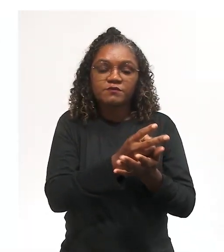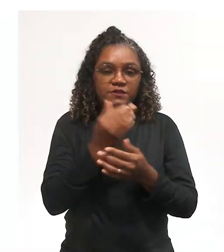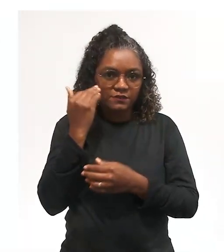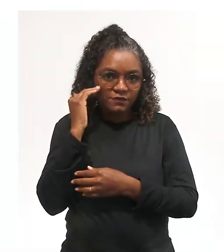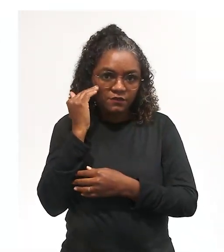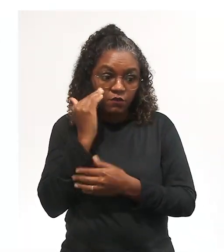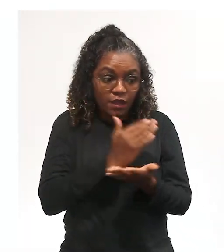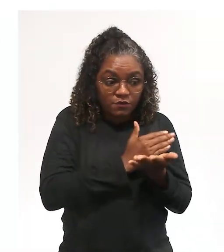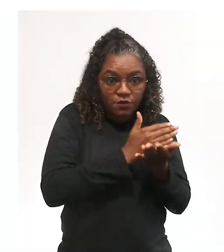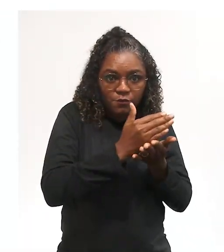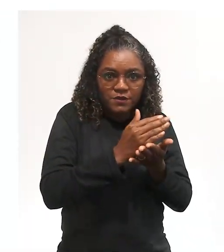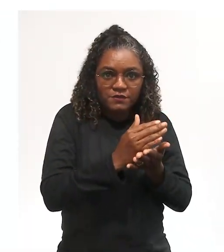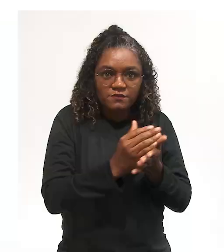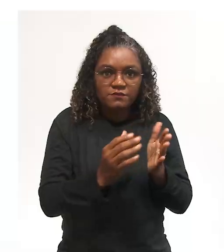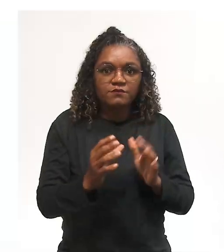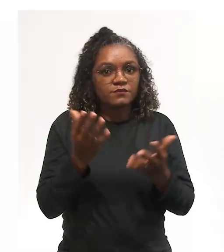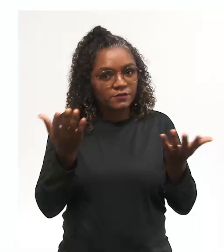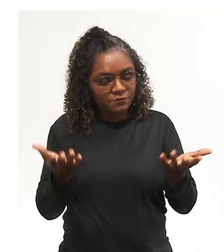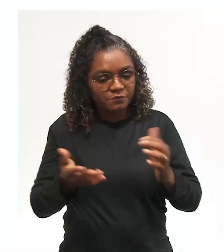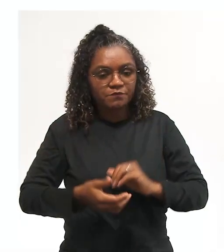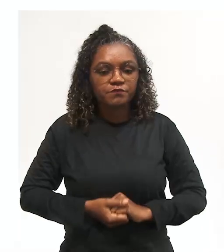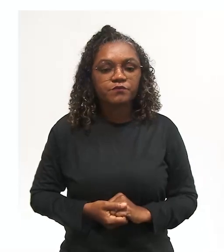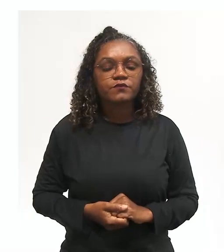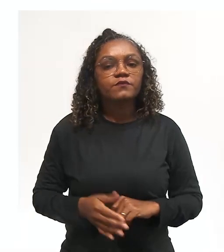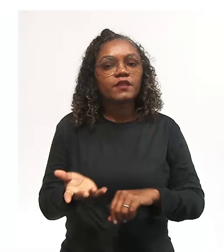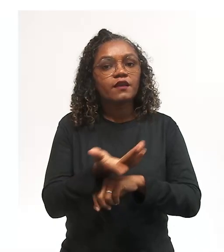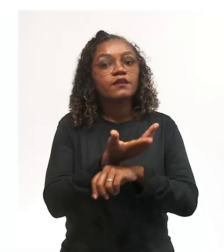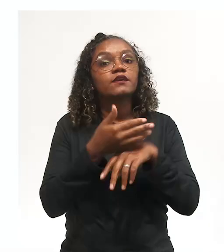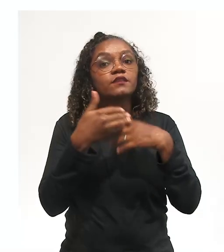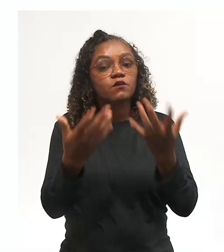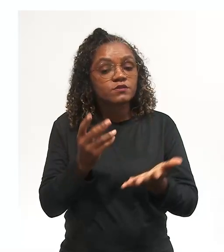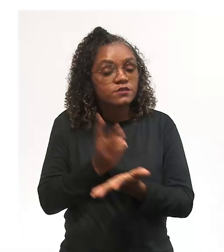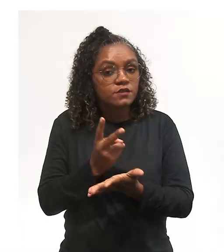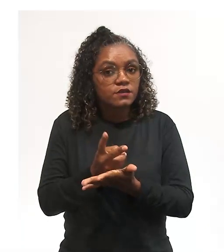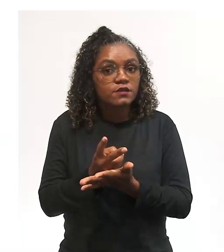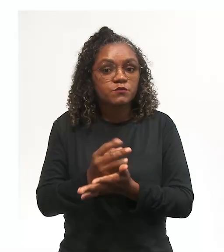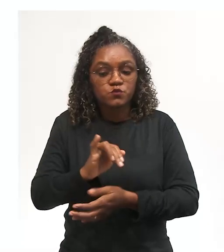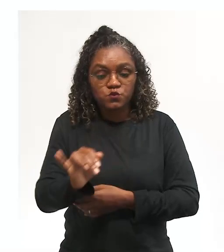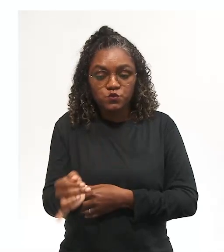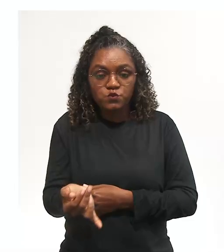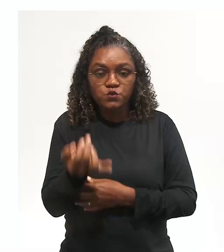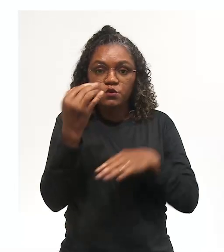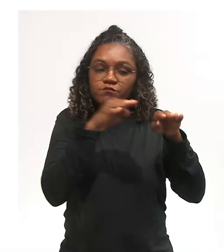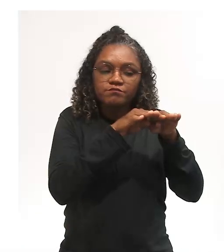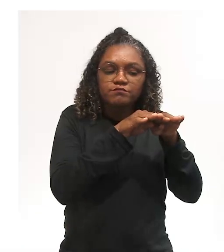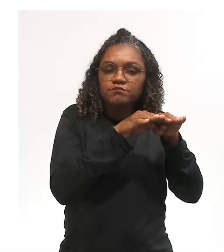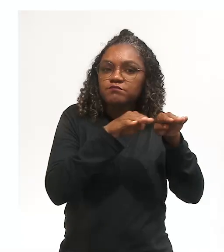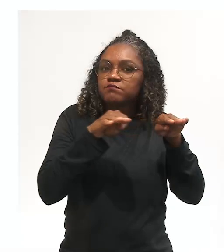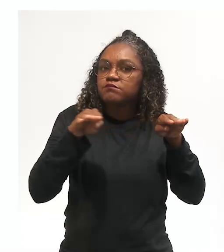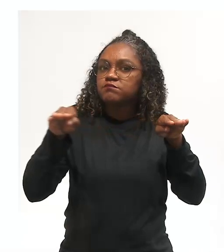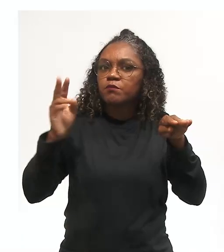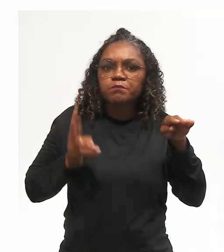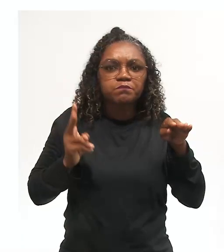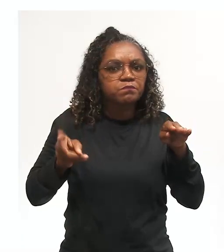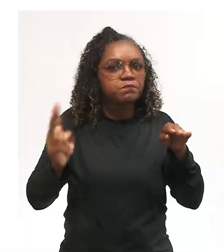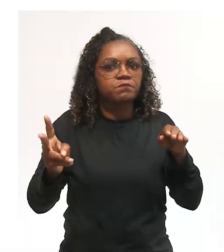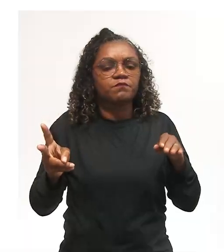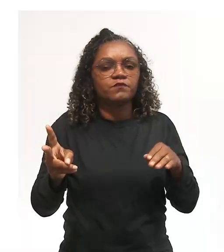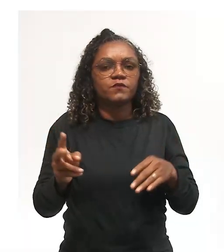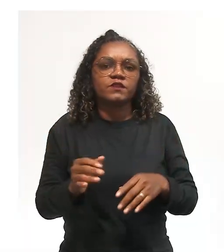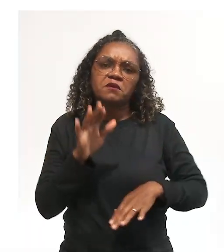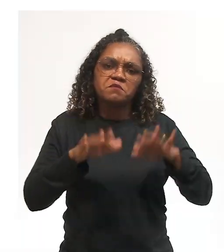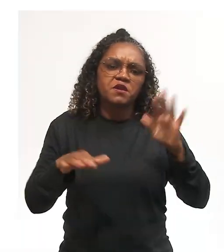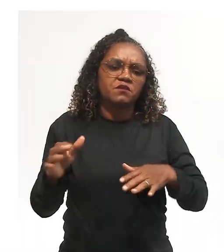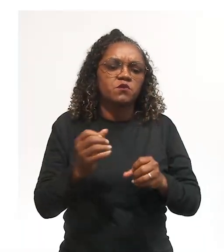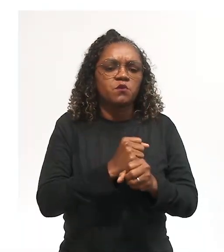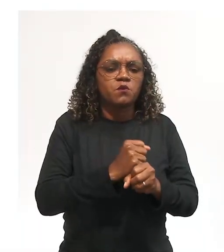inicial. Então, sempre o nosso juro é um valor constante. Tanto faz no primeiro ano, segundo ano, terceiro ano ou quinto ano, o